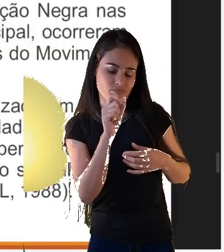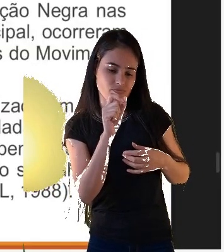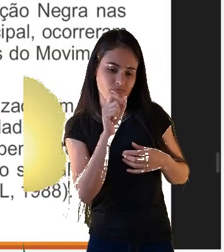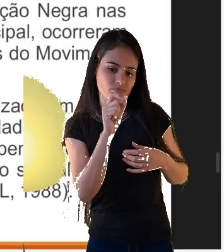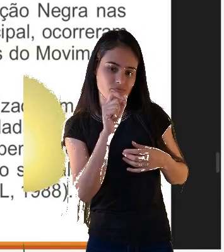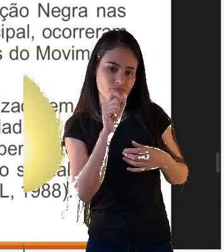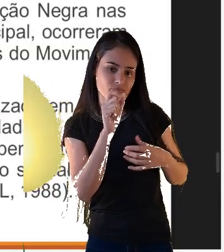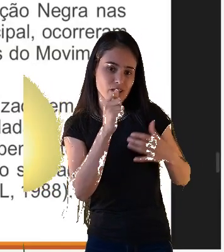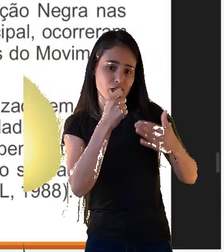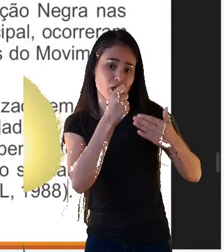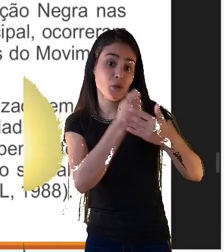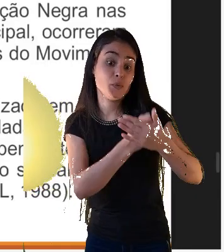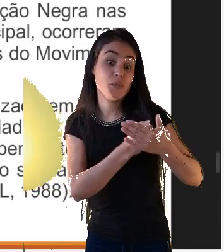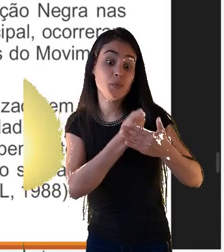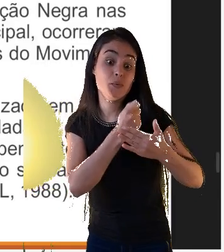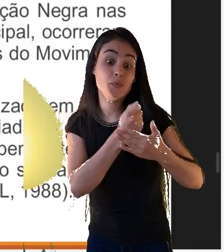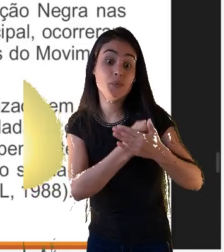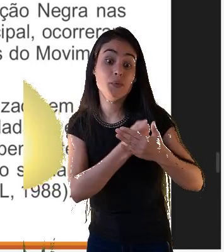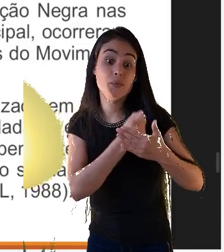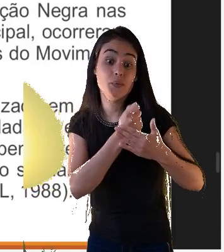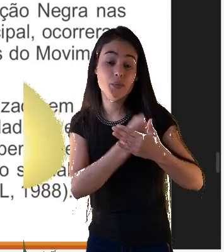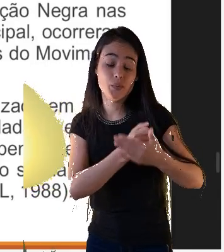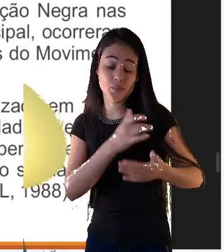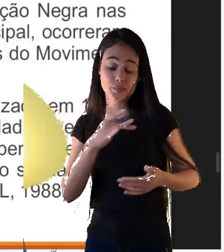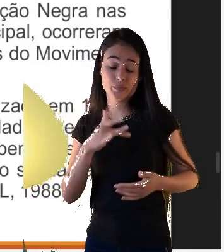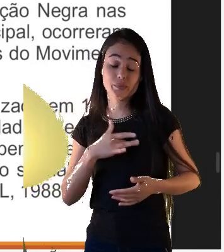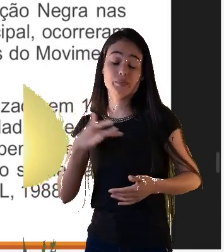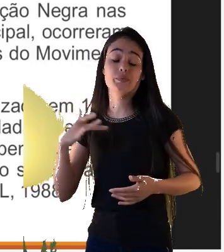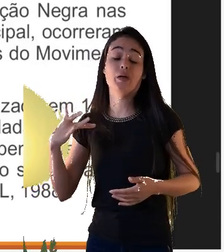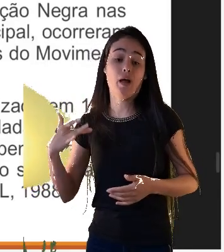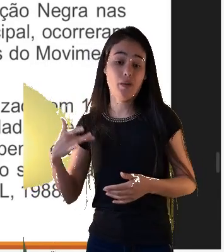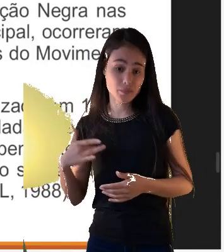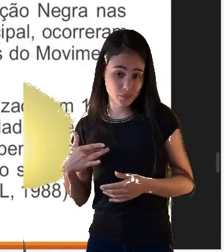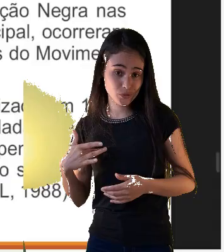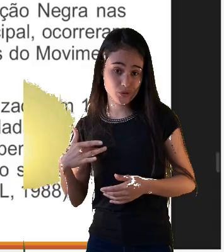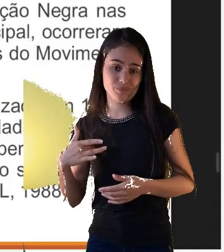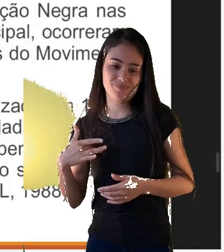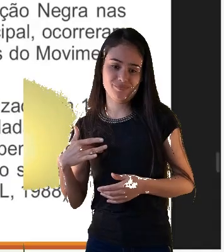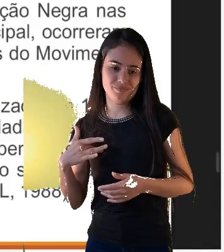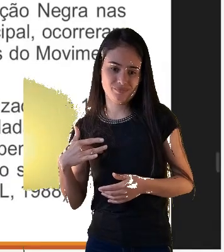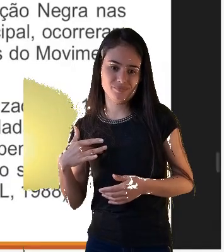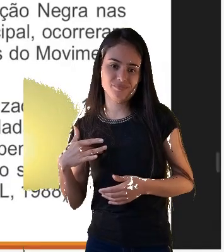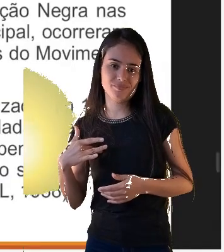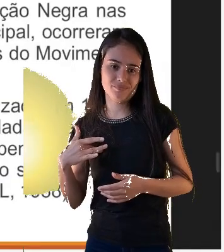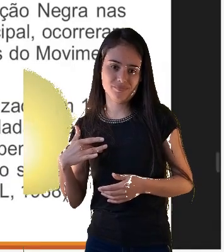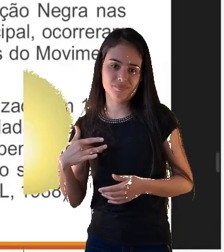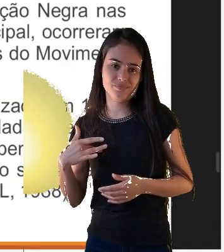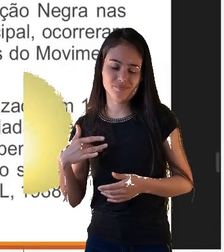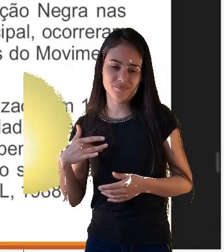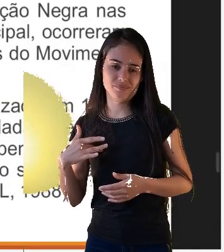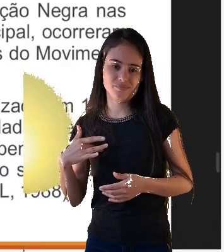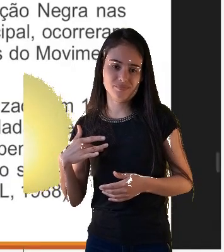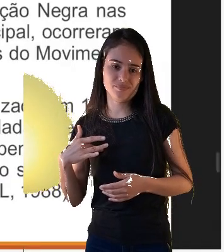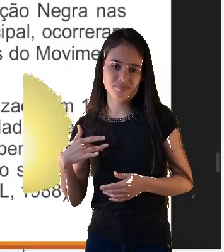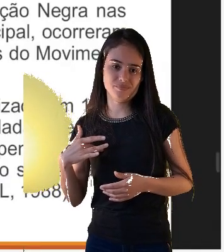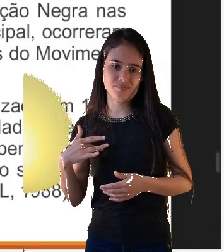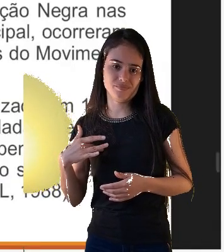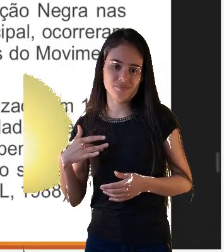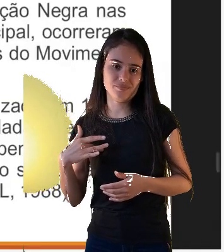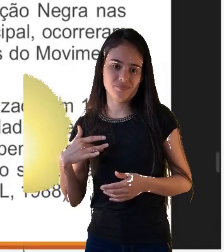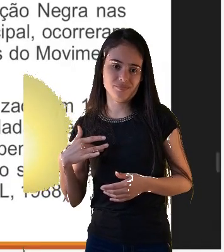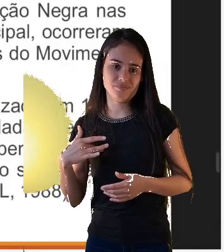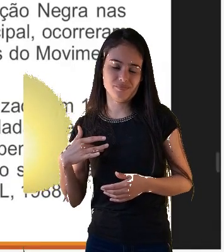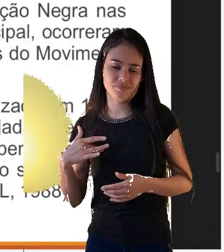Rogério fala muito no podcast, falou no vídeo, né? É isso, quando o movimento negro luta por saúde, ele não